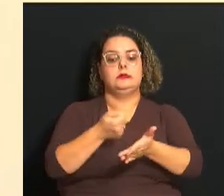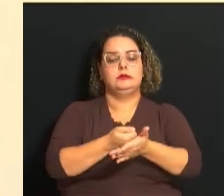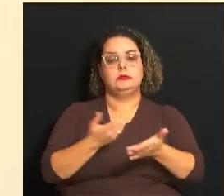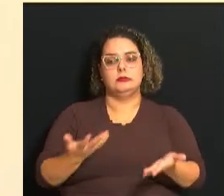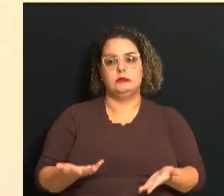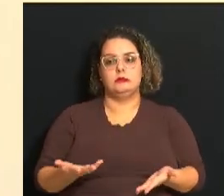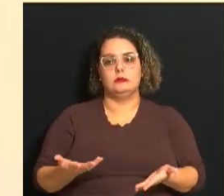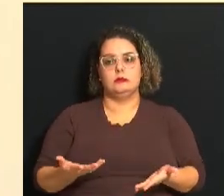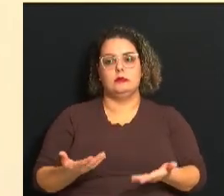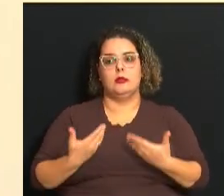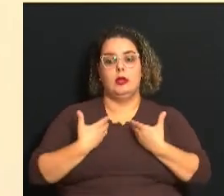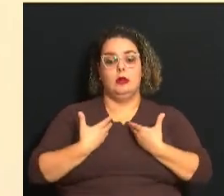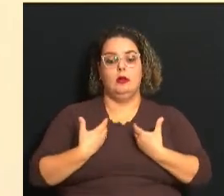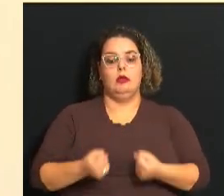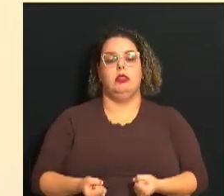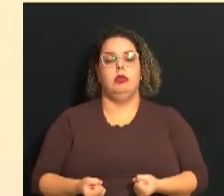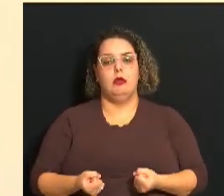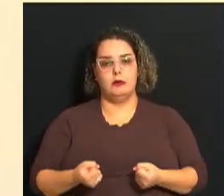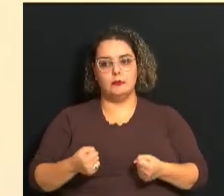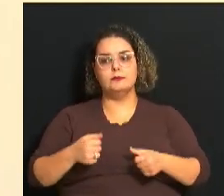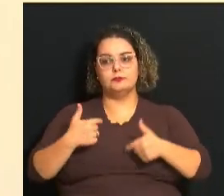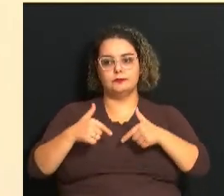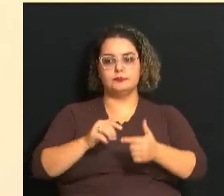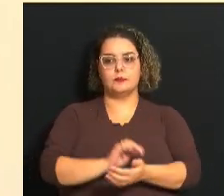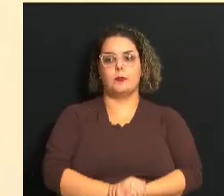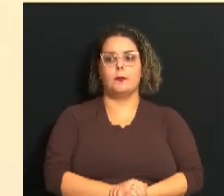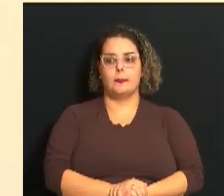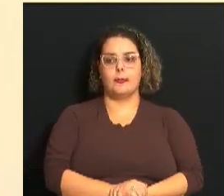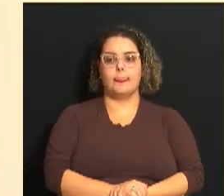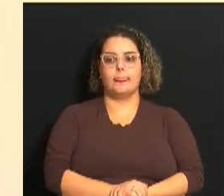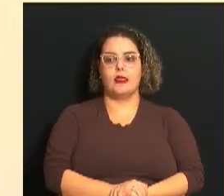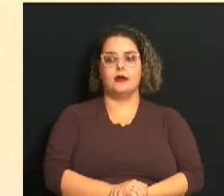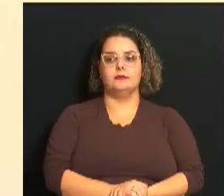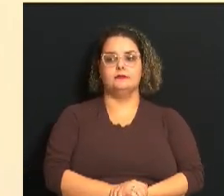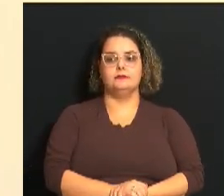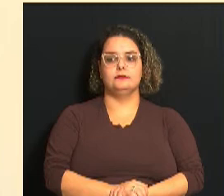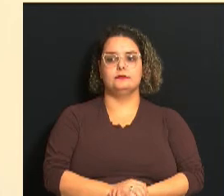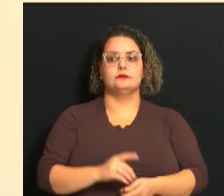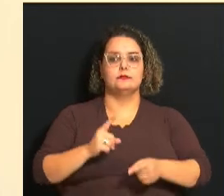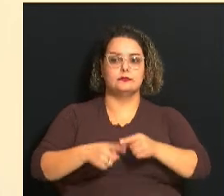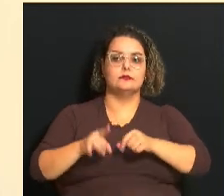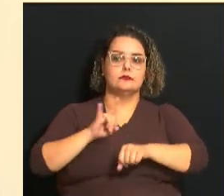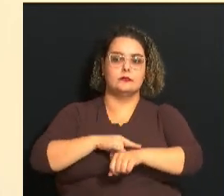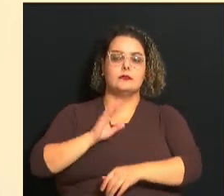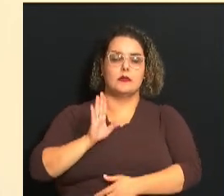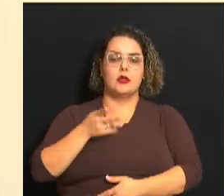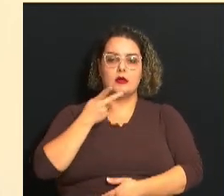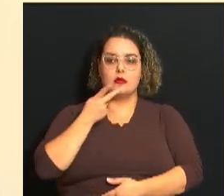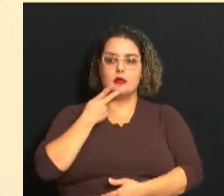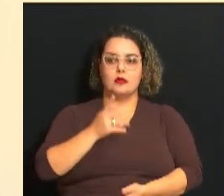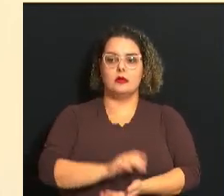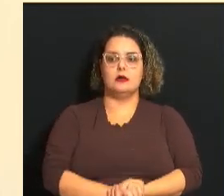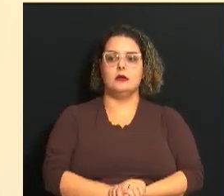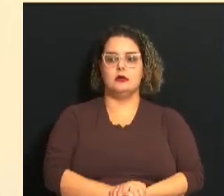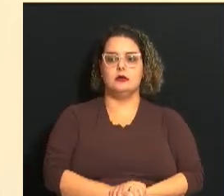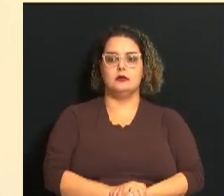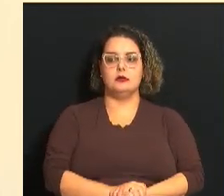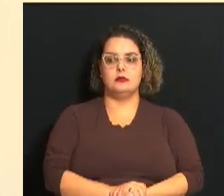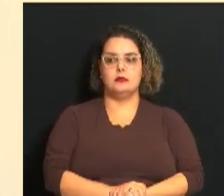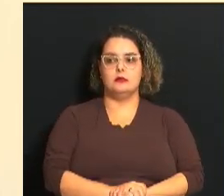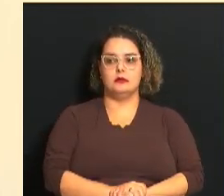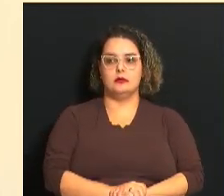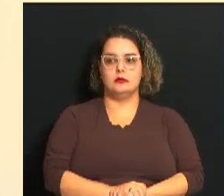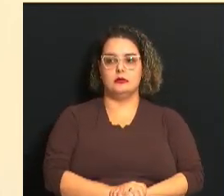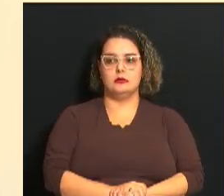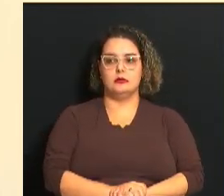esgotamento que isso acarreta no trabalhador certo é a proibição banheiro já já falou E é as